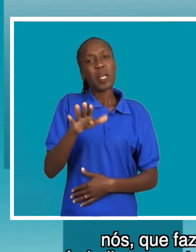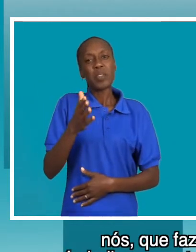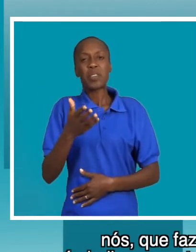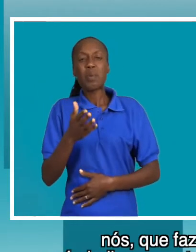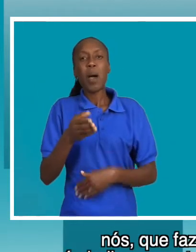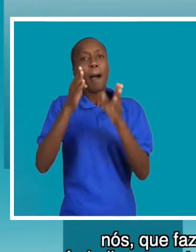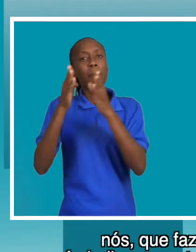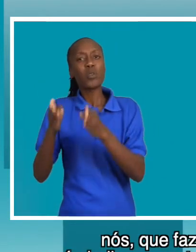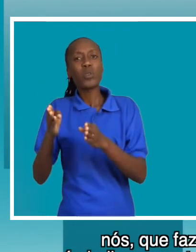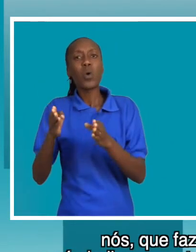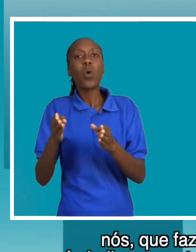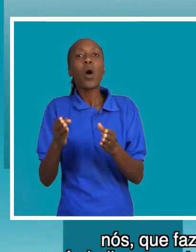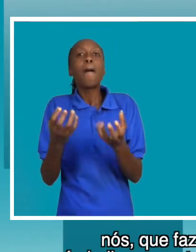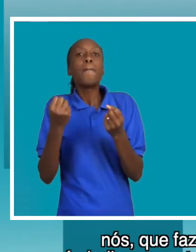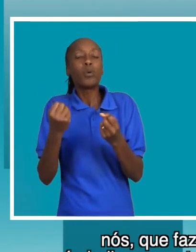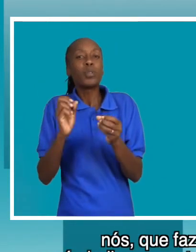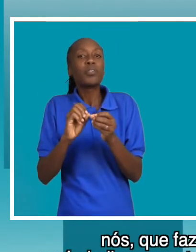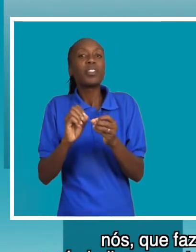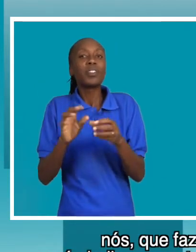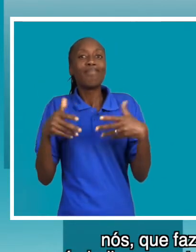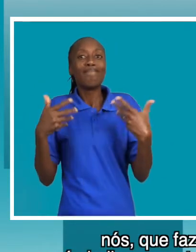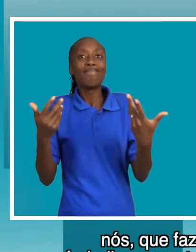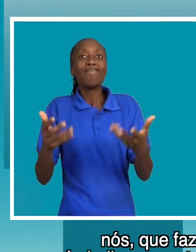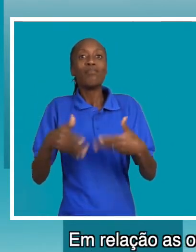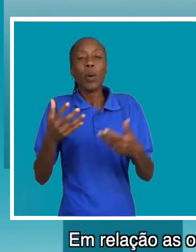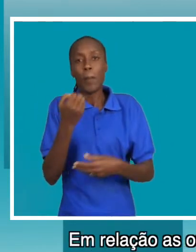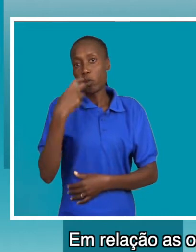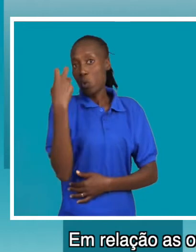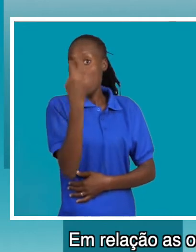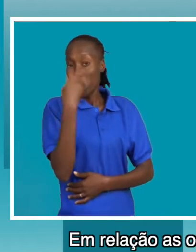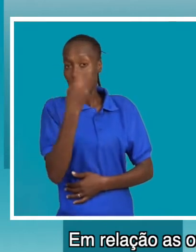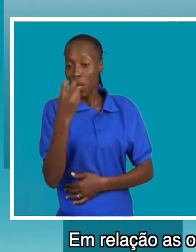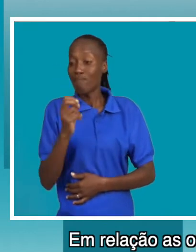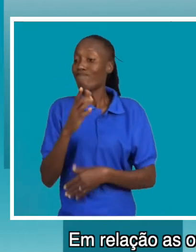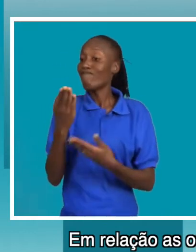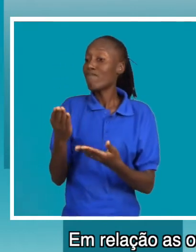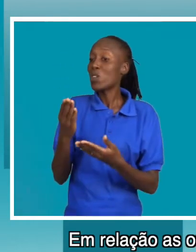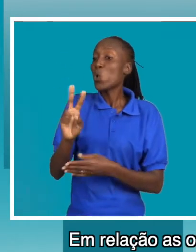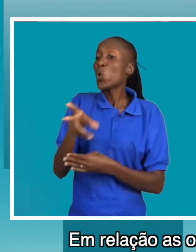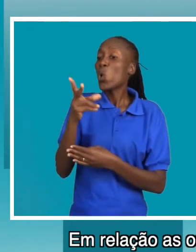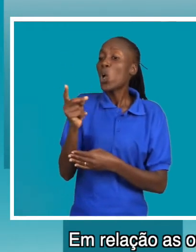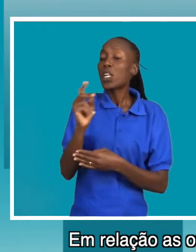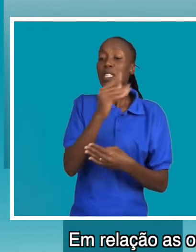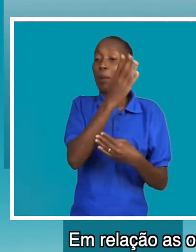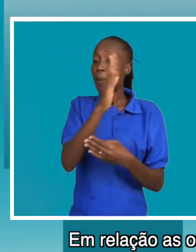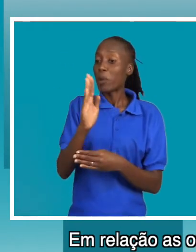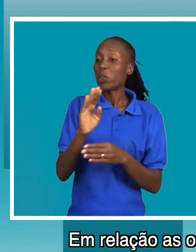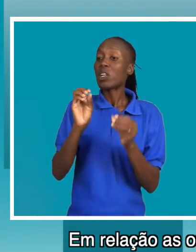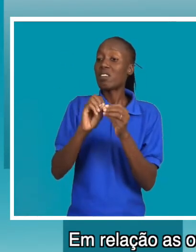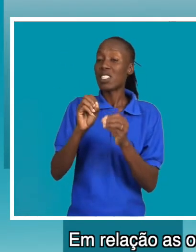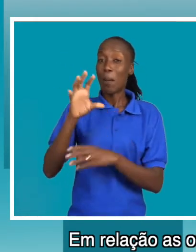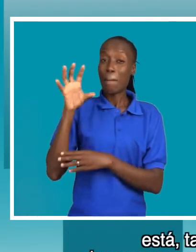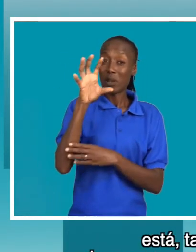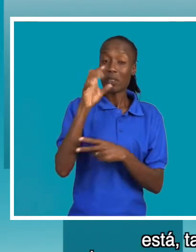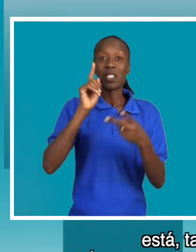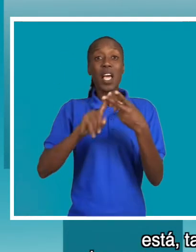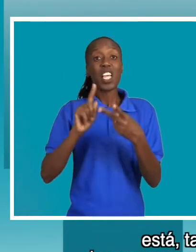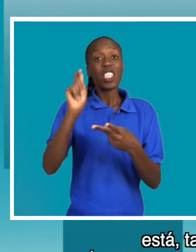procurar. Em relação às outras bibliotecas provinciais distritais,